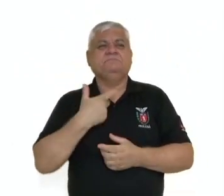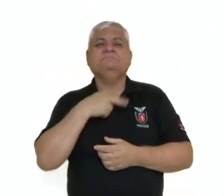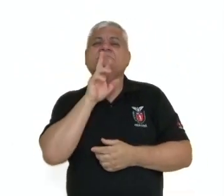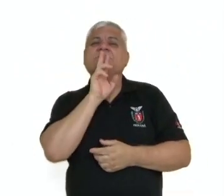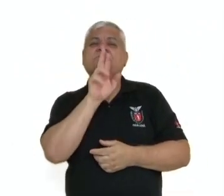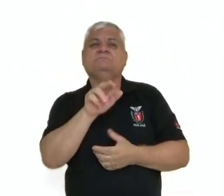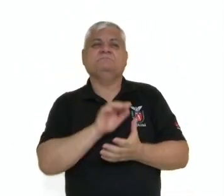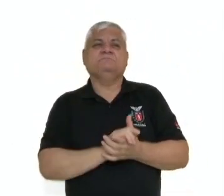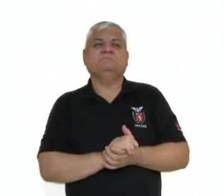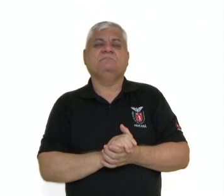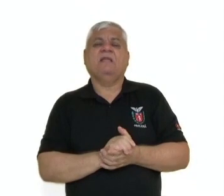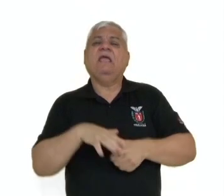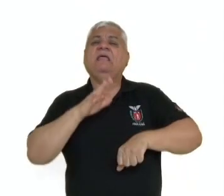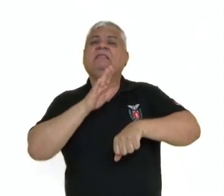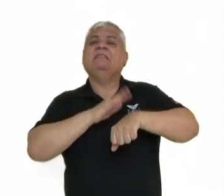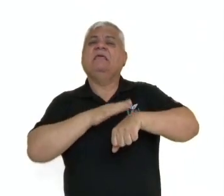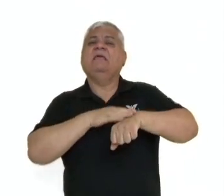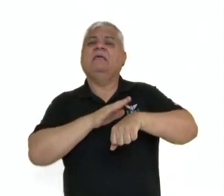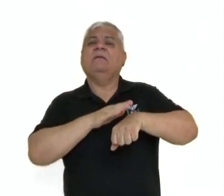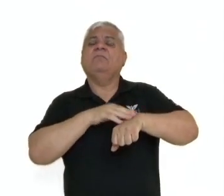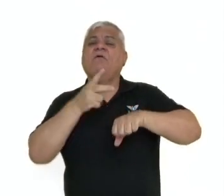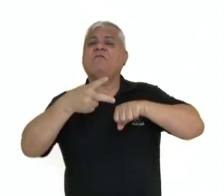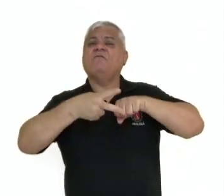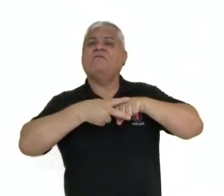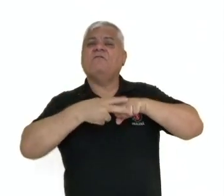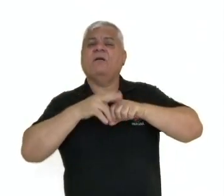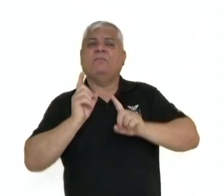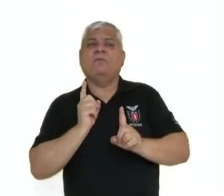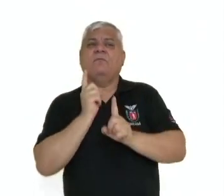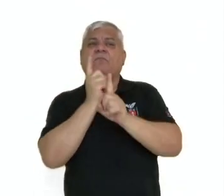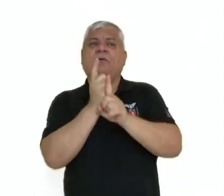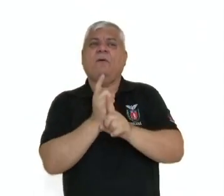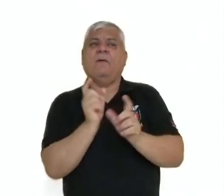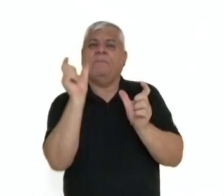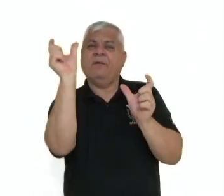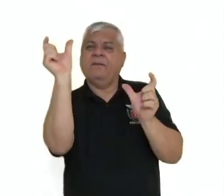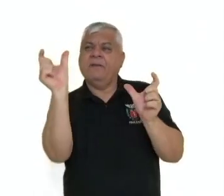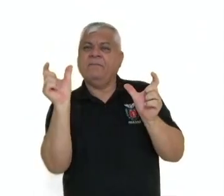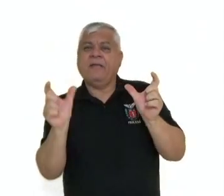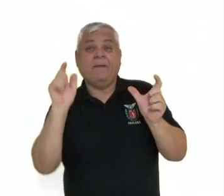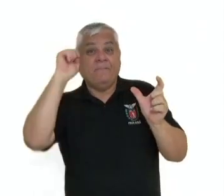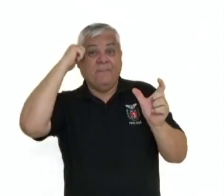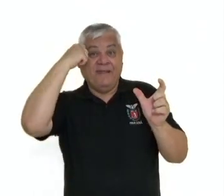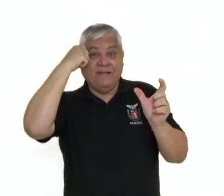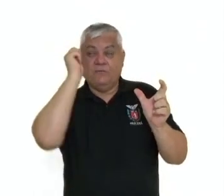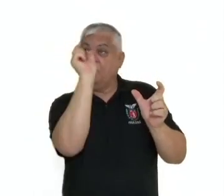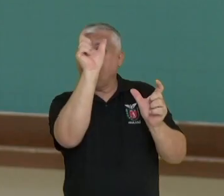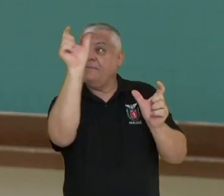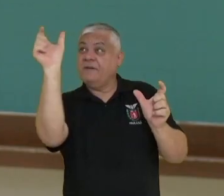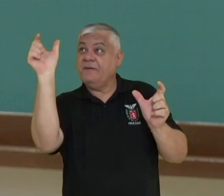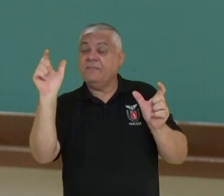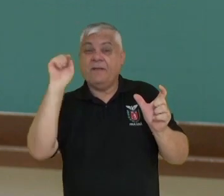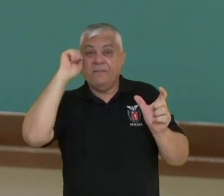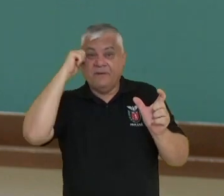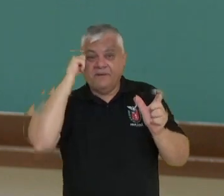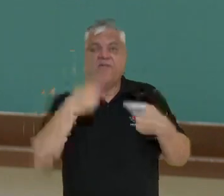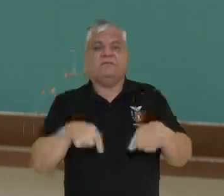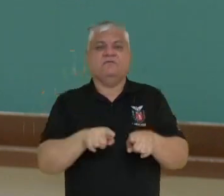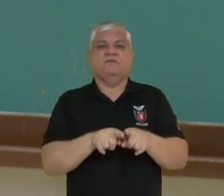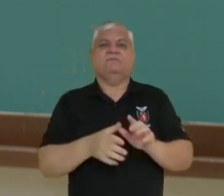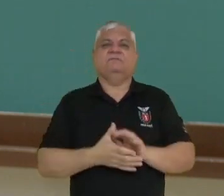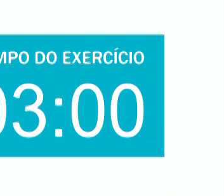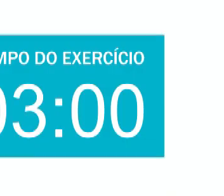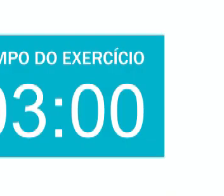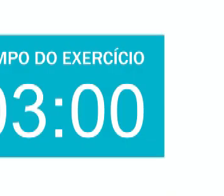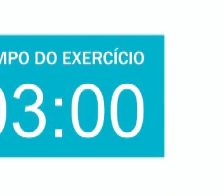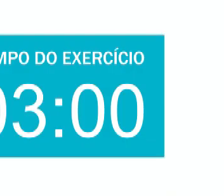seguinte. Em quais tempos verbais encontram-se cada um dos verbos destacados? E nós logo voltamos.